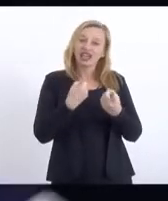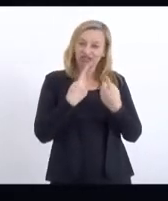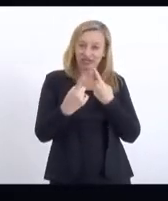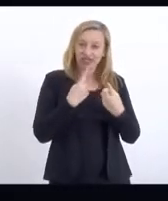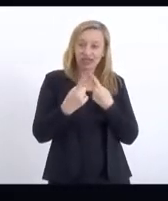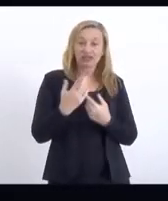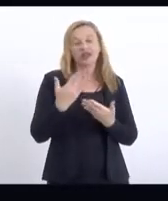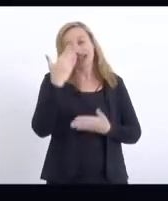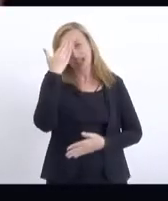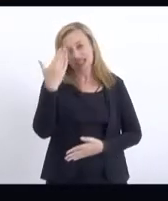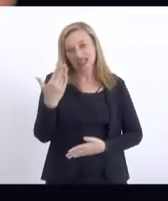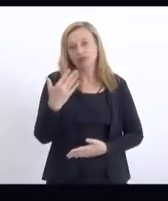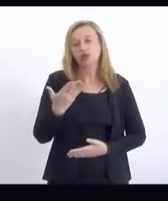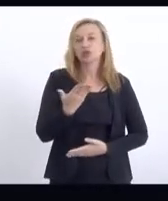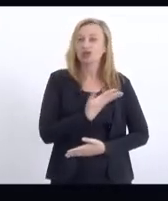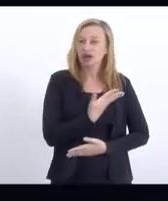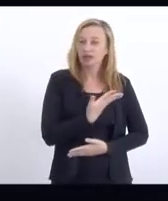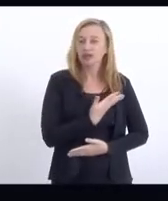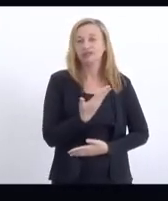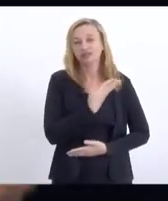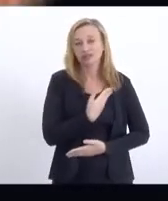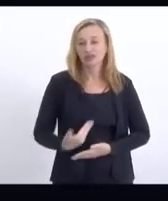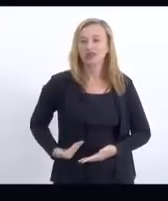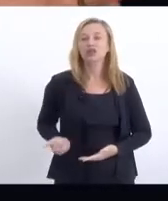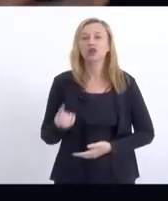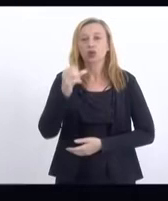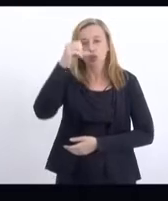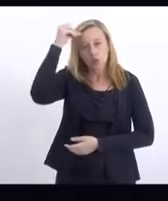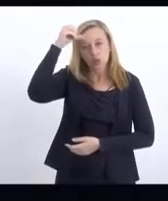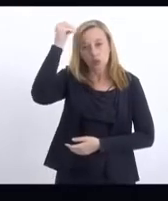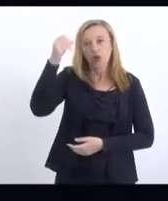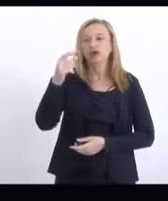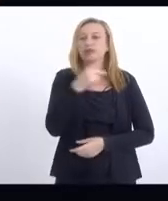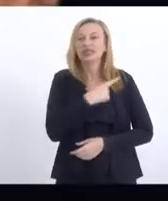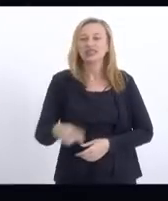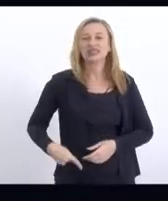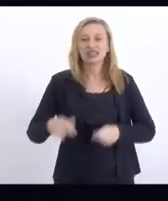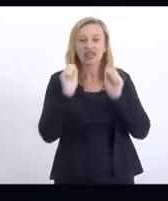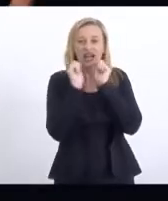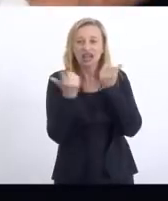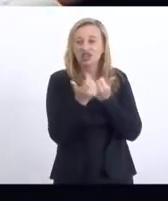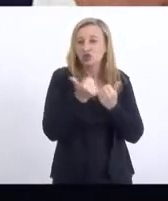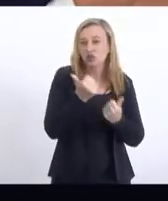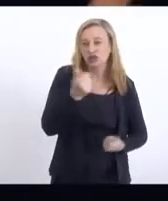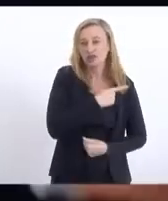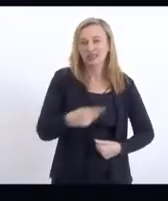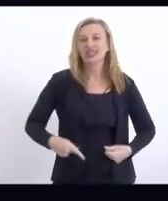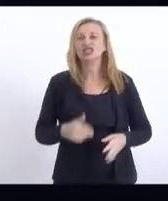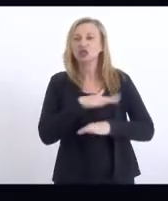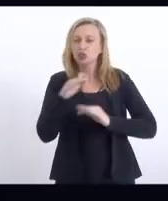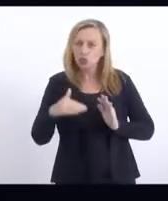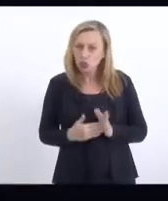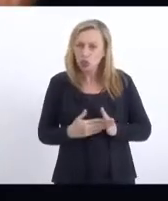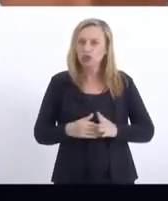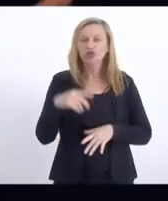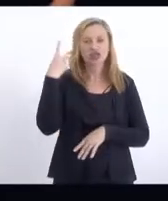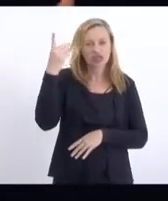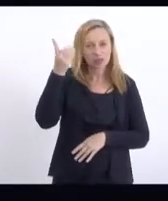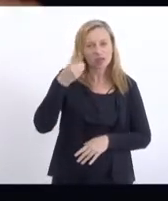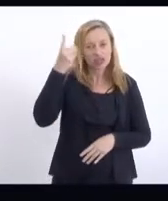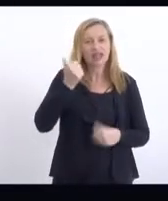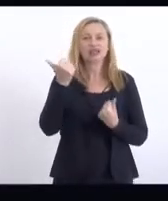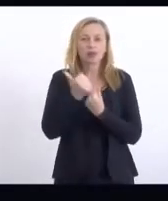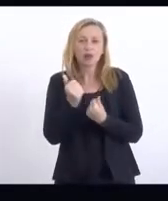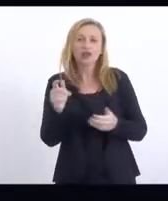nosso agradecimento ao nosso querido governador Cláudio Castro, ao presidente da Alerj, o vice-presidente, e todos, né, deputados que apoiaram